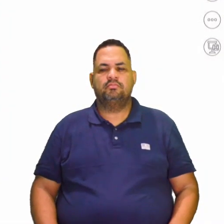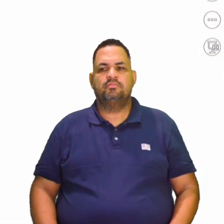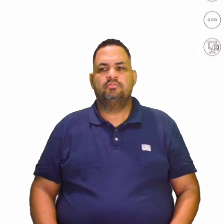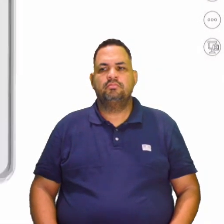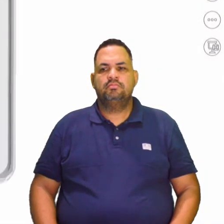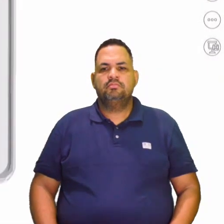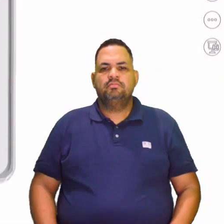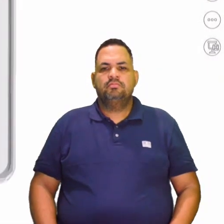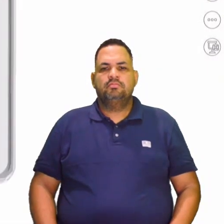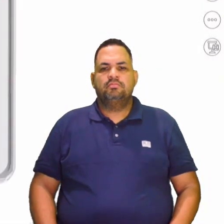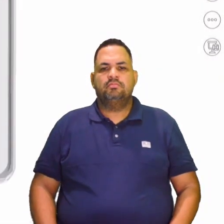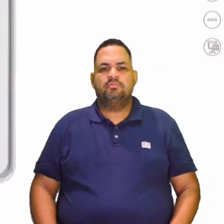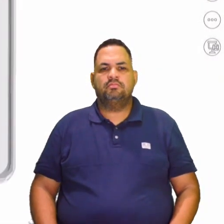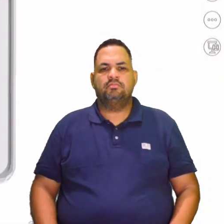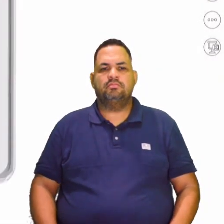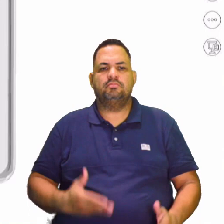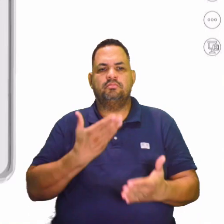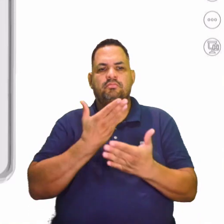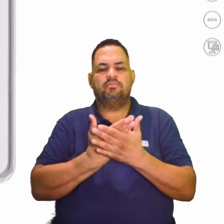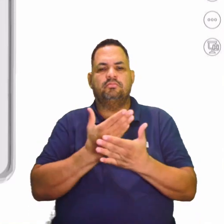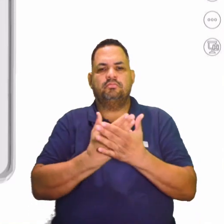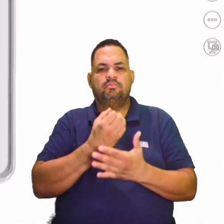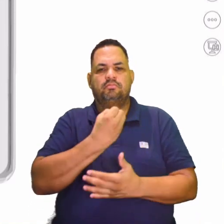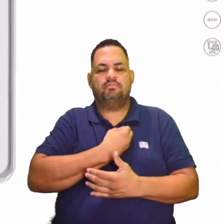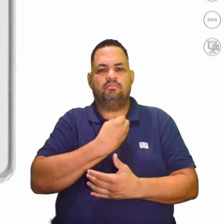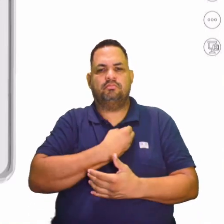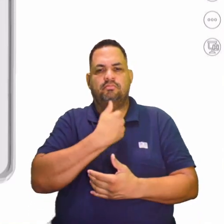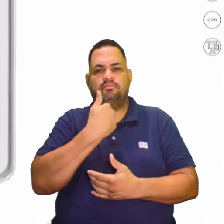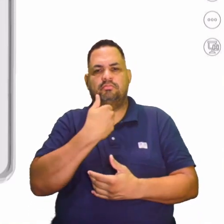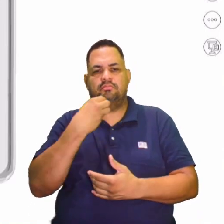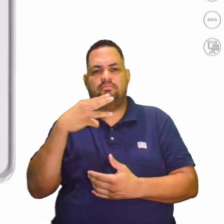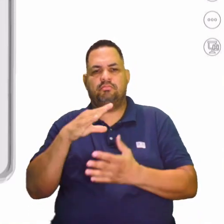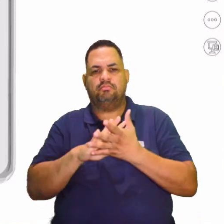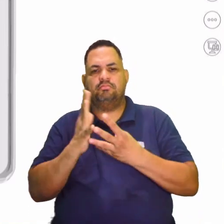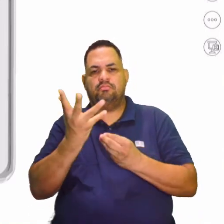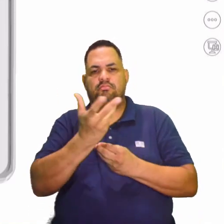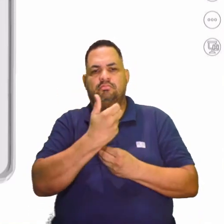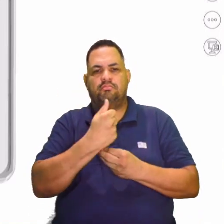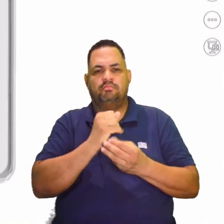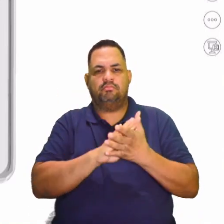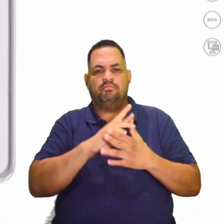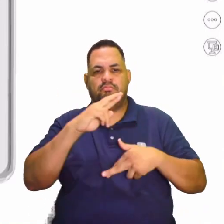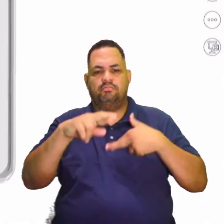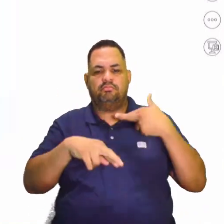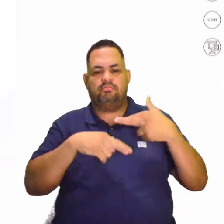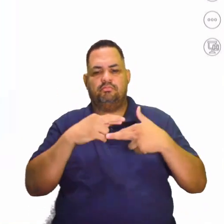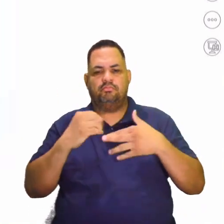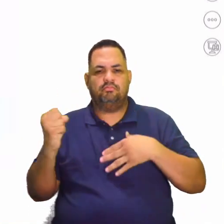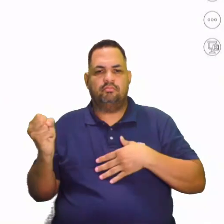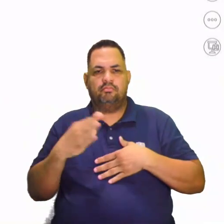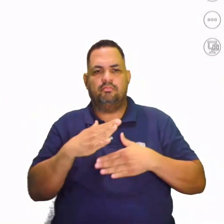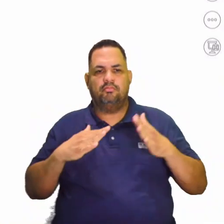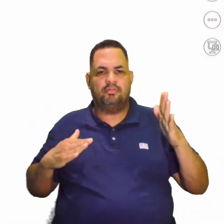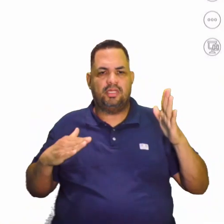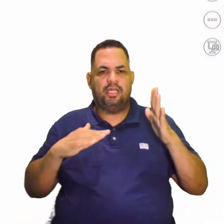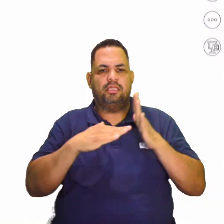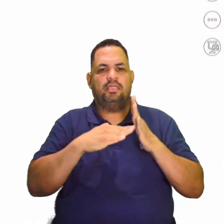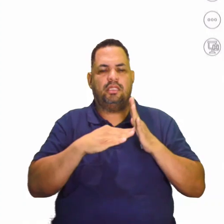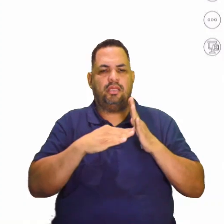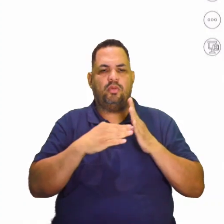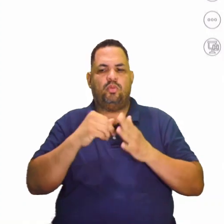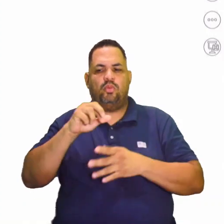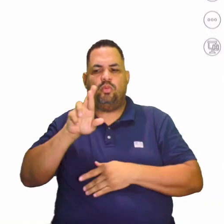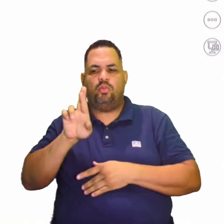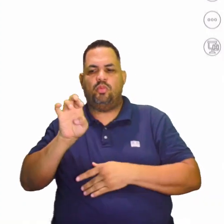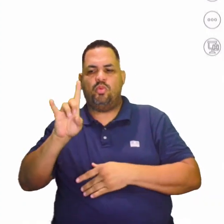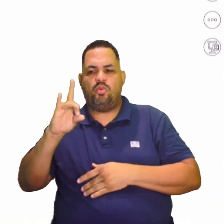então. Aula 13, arte do Renascimento ao Rococó. Então, foi um período em que